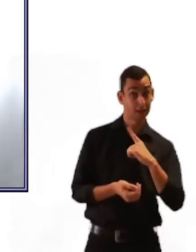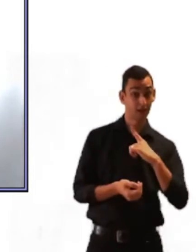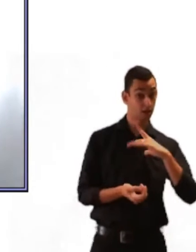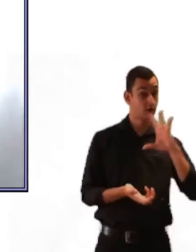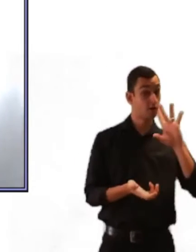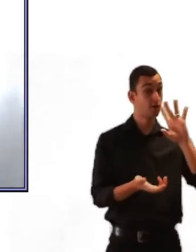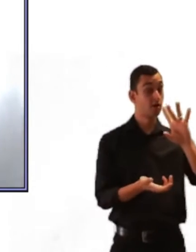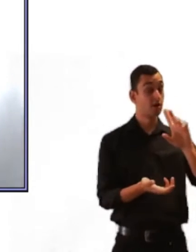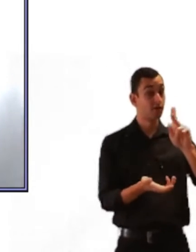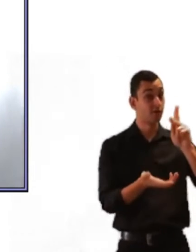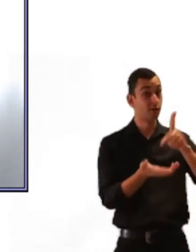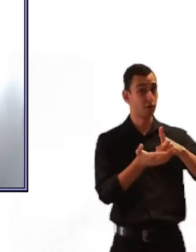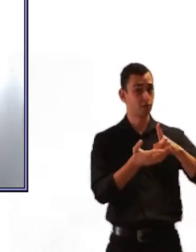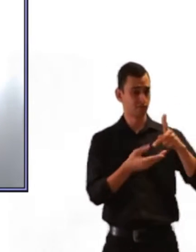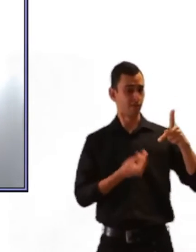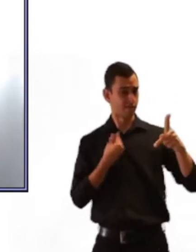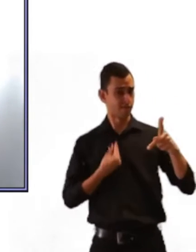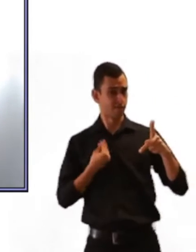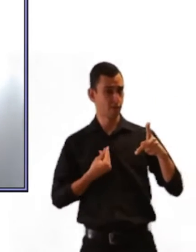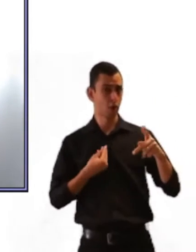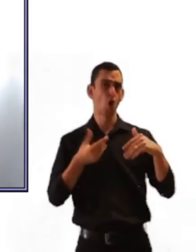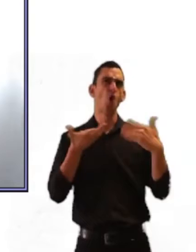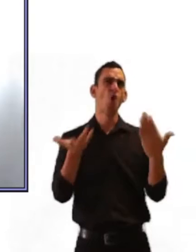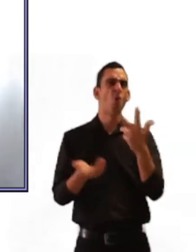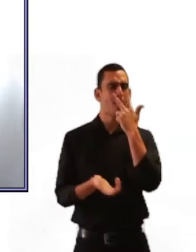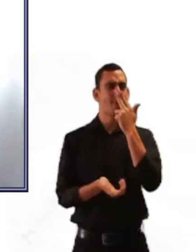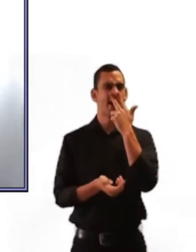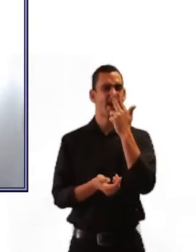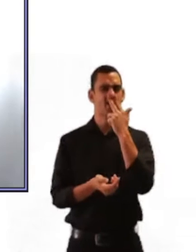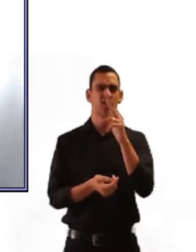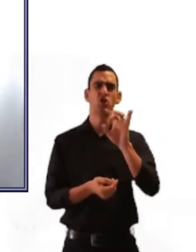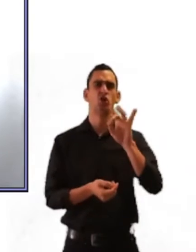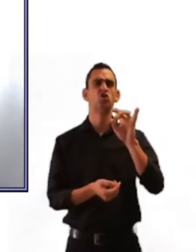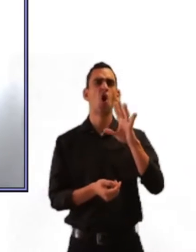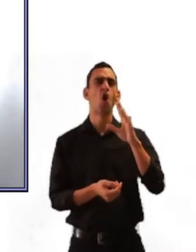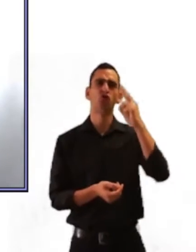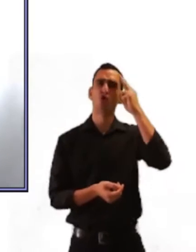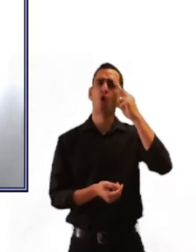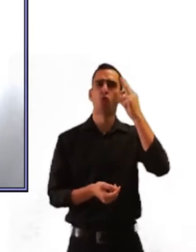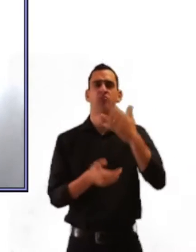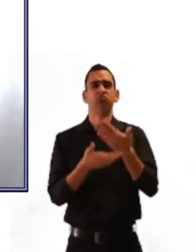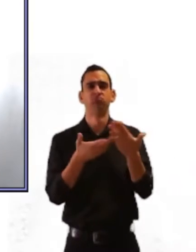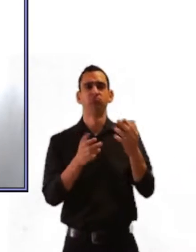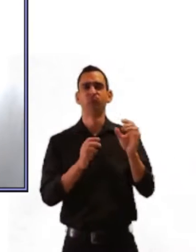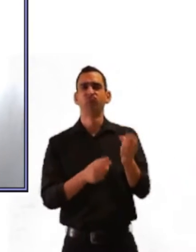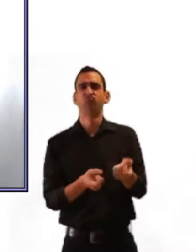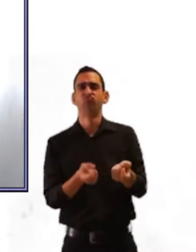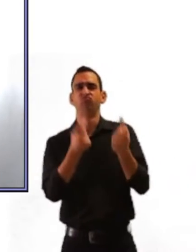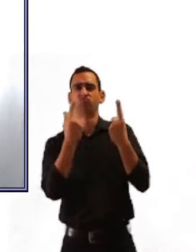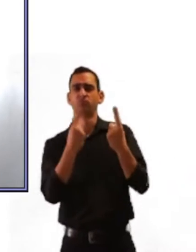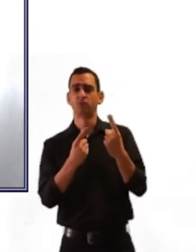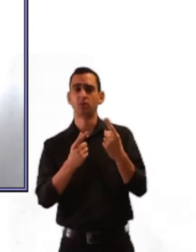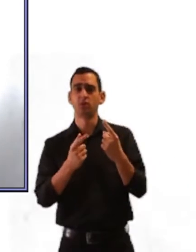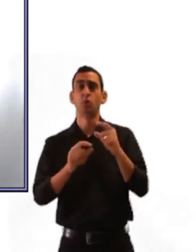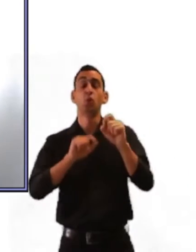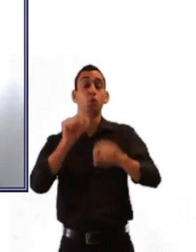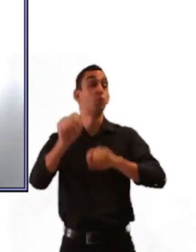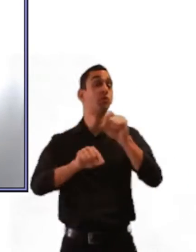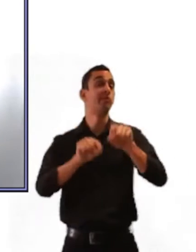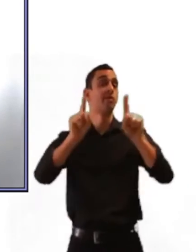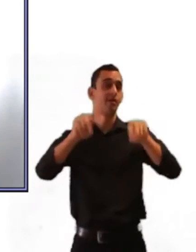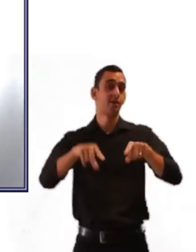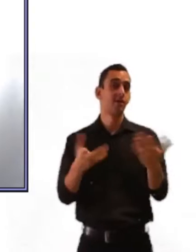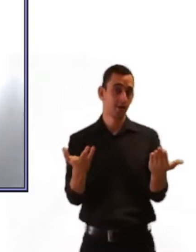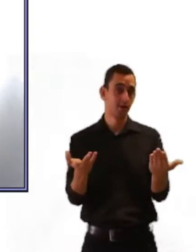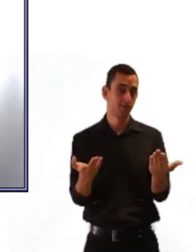é uma utopia? Isso, alguns autores, por exemplo, Ferraioli, vão falar que o que existe é uma verdade